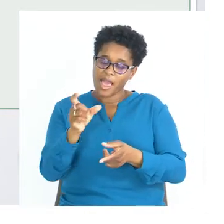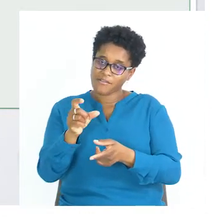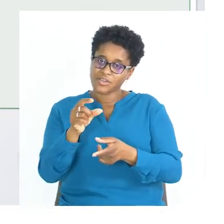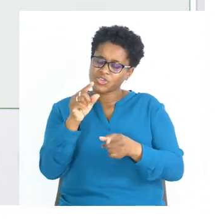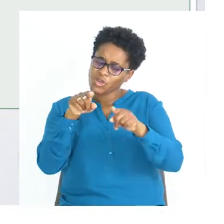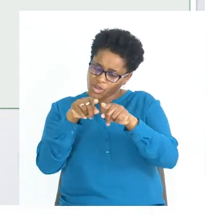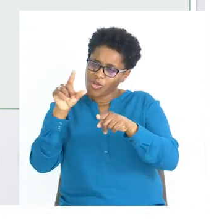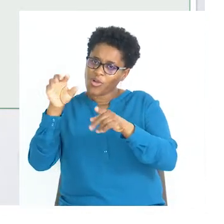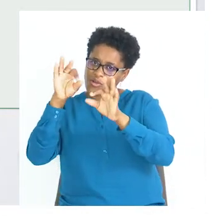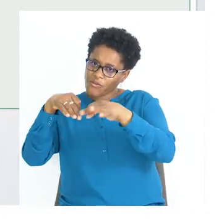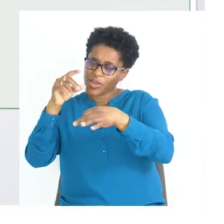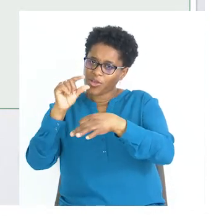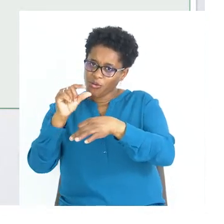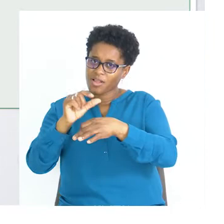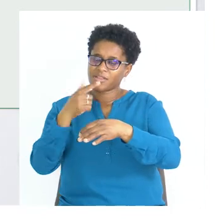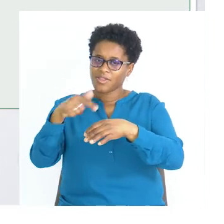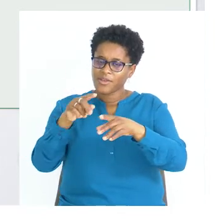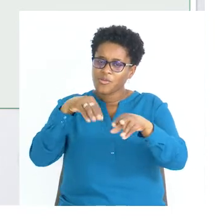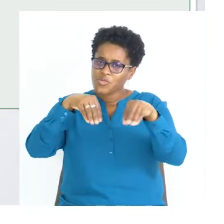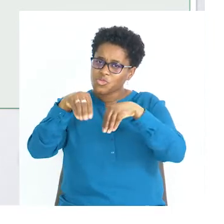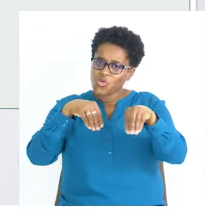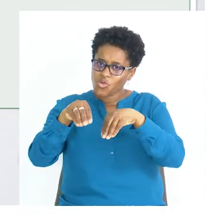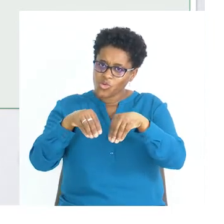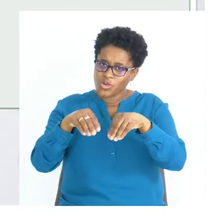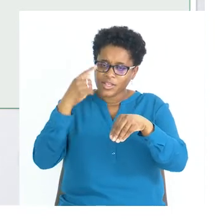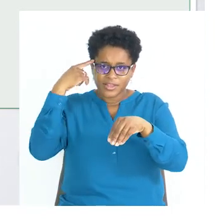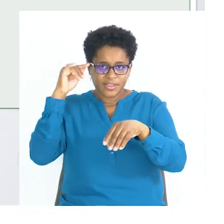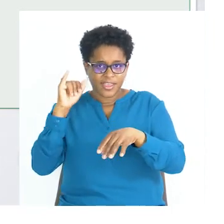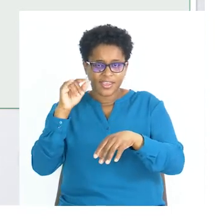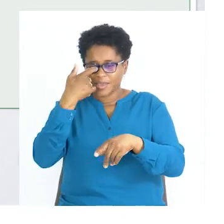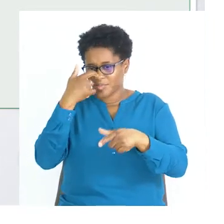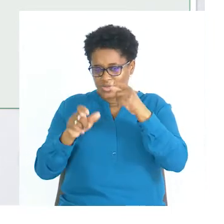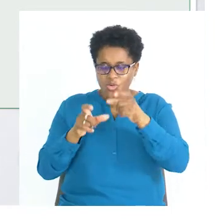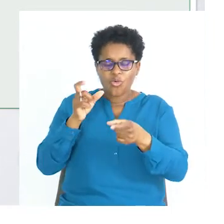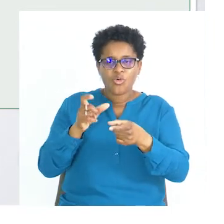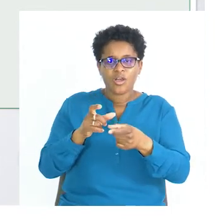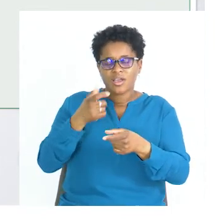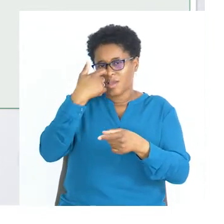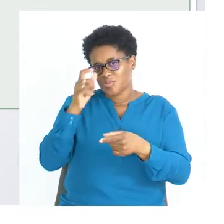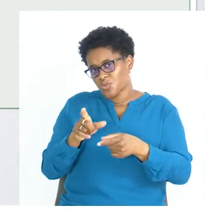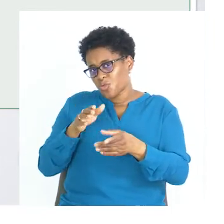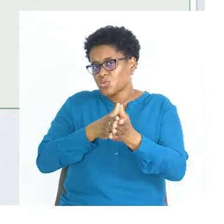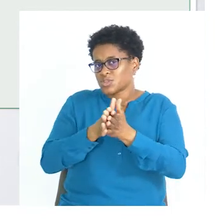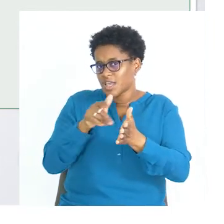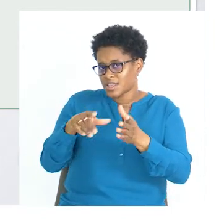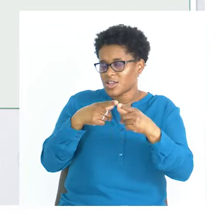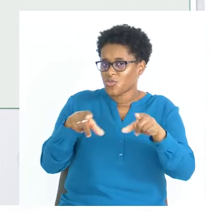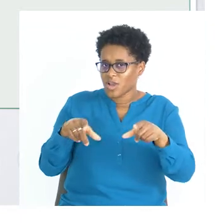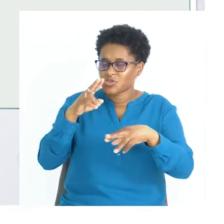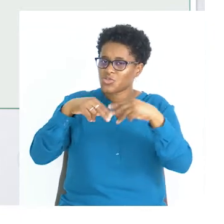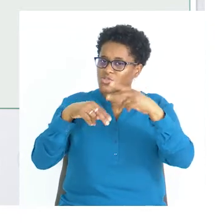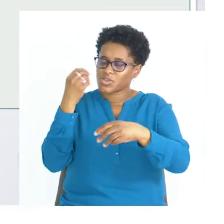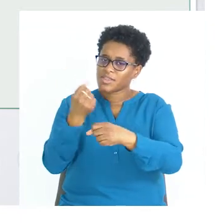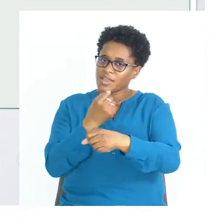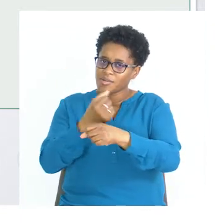rimam. E apresenta um jogo de ideias. A pessoa utiliza essa linguagem e constrói a